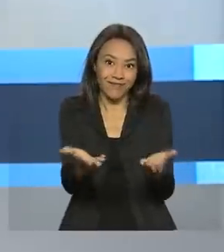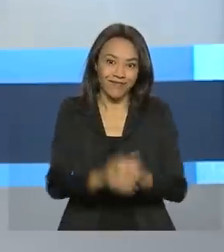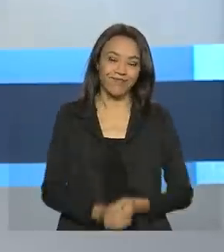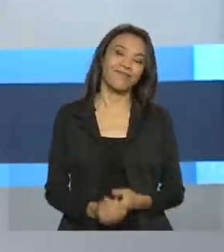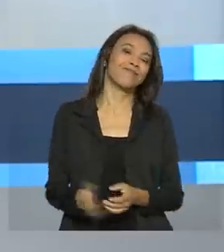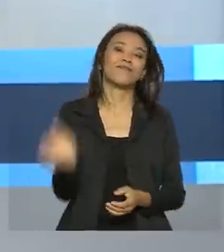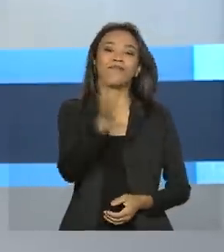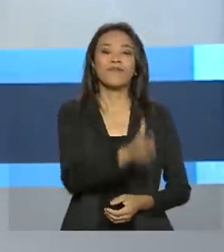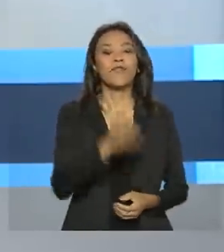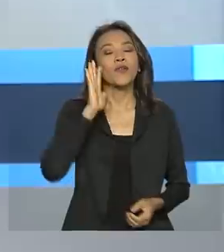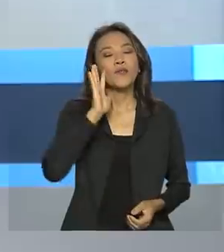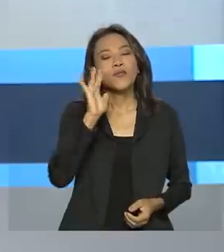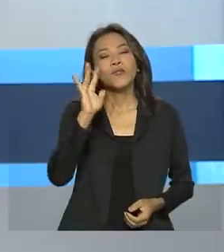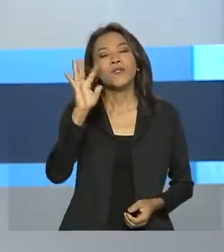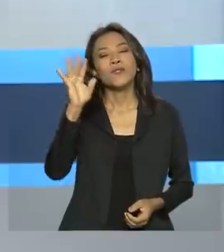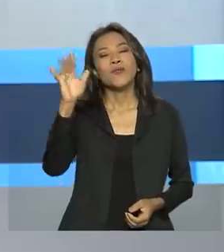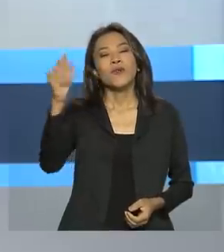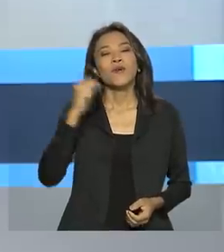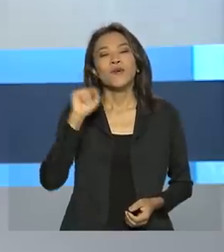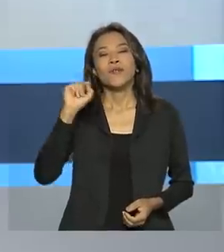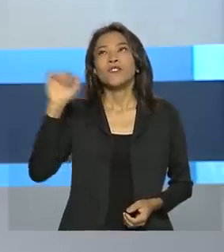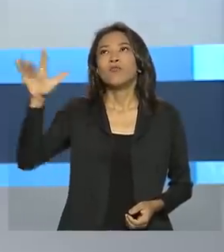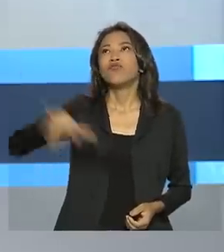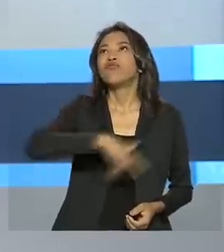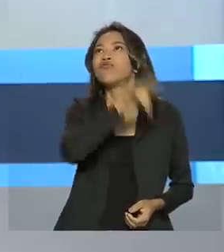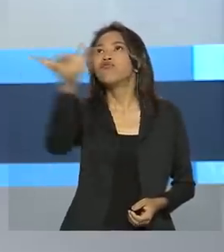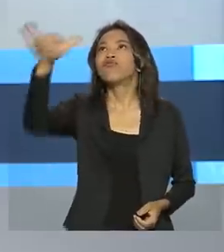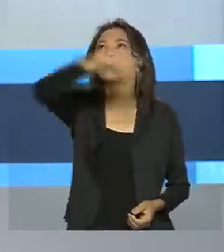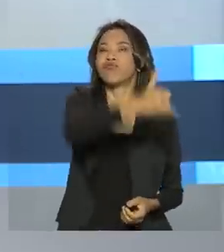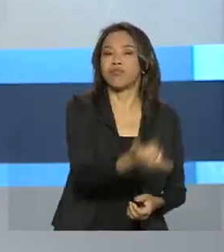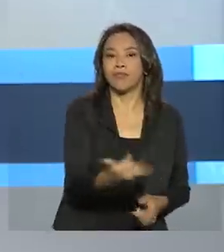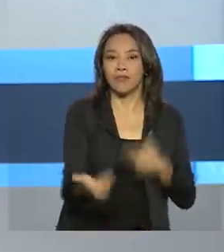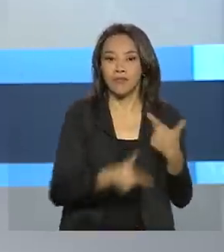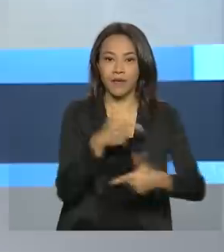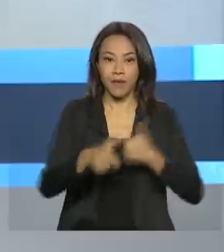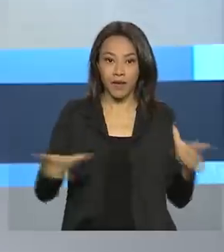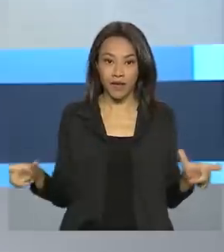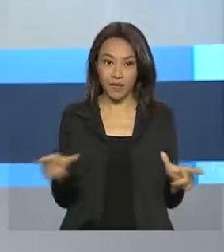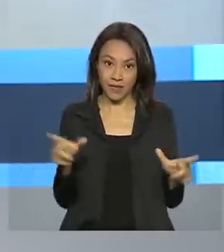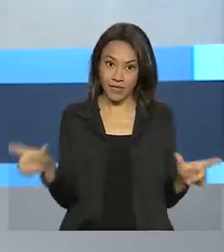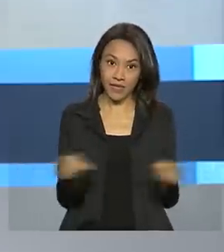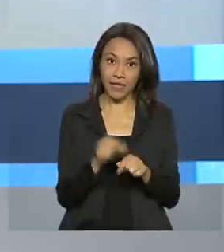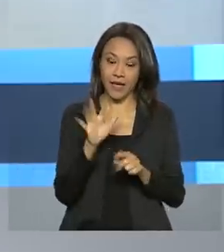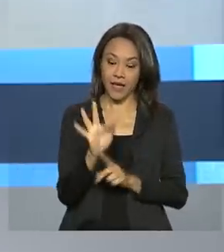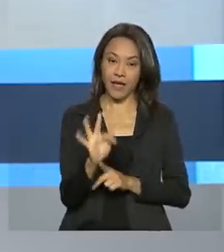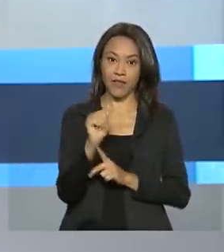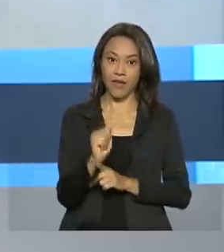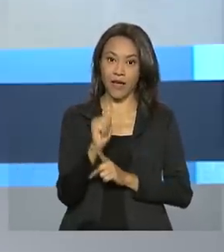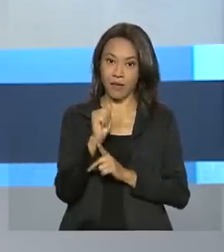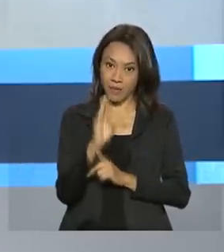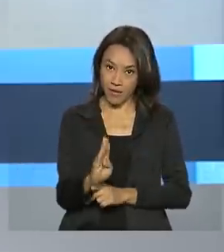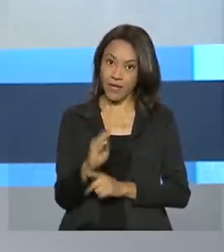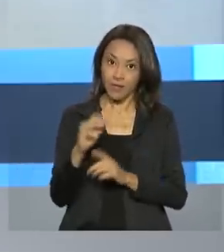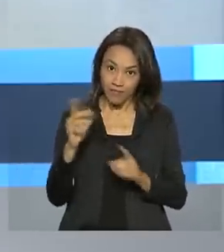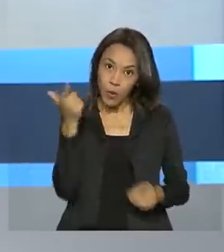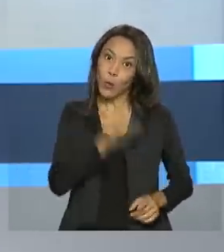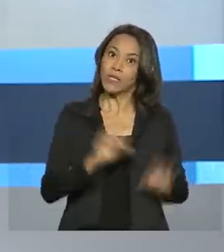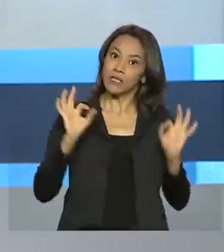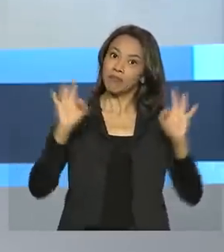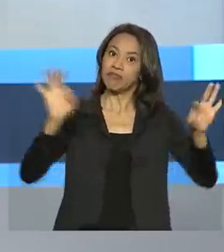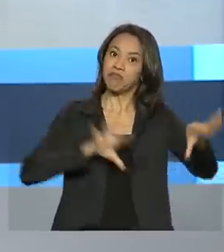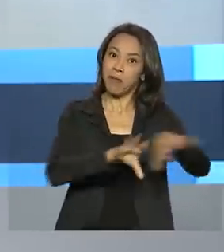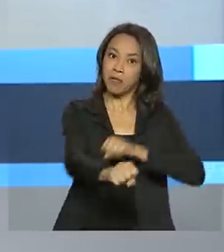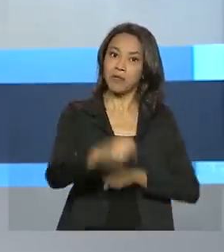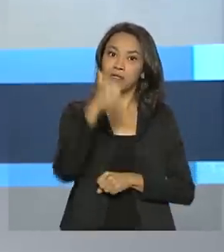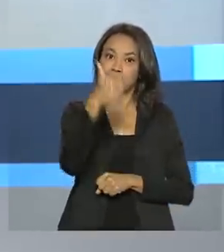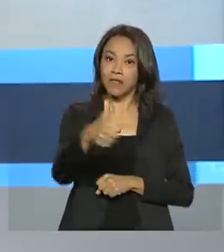sonho de cruzar os céus servindo a Força Aérea Brasileira se realizou para 170 jovens. O presidente Jair Bolsonaro participou